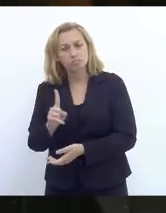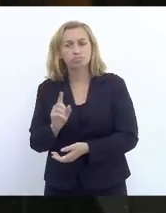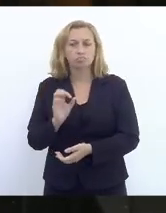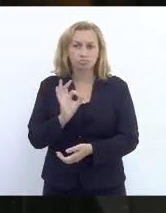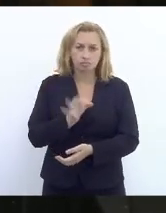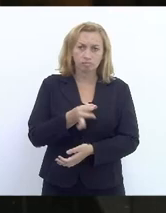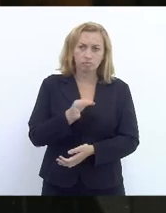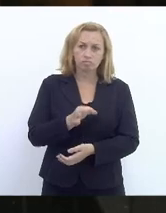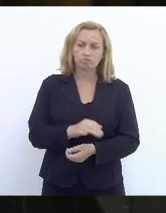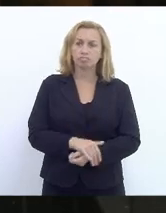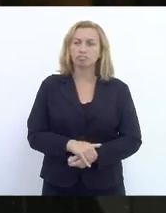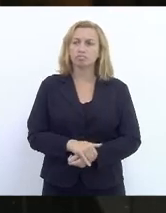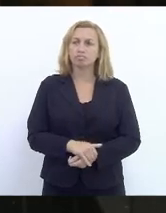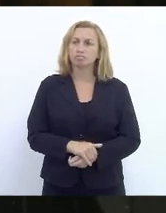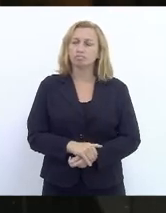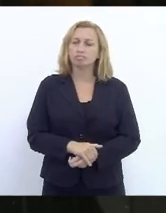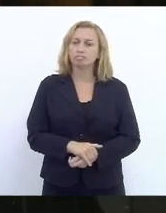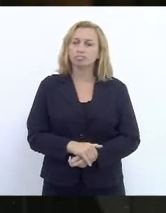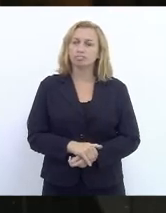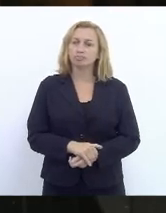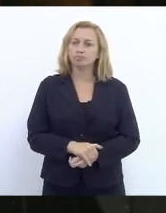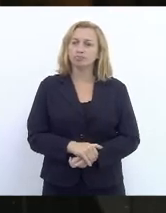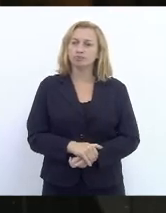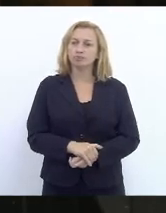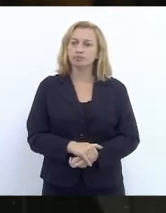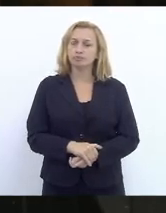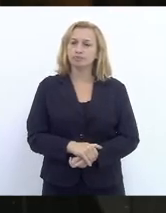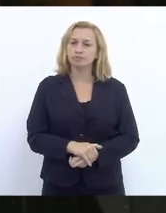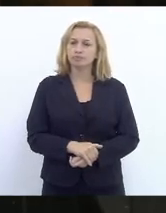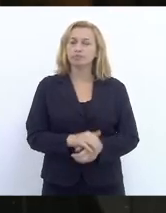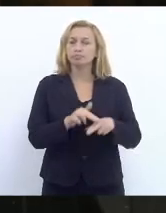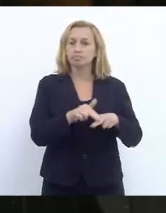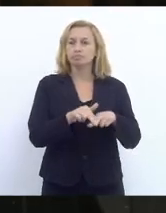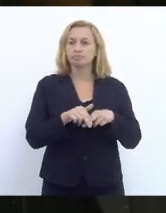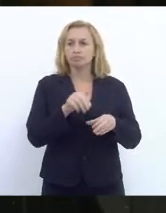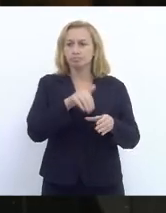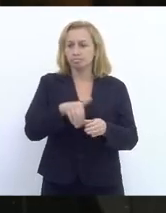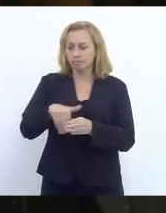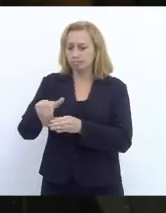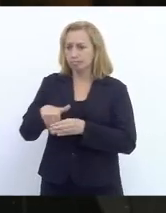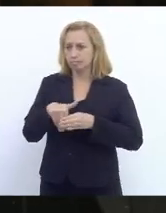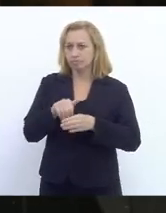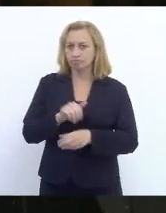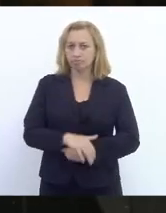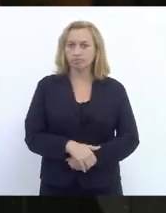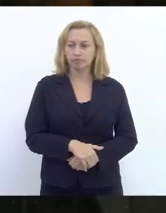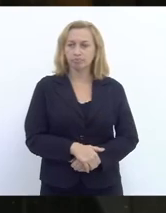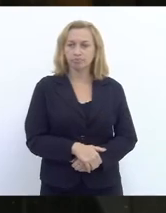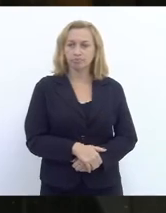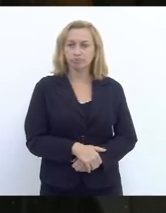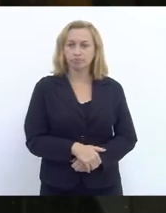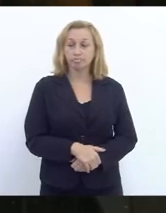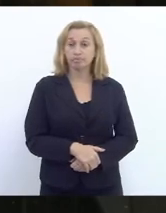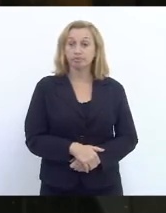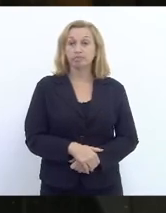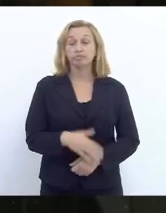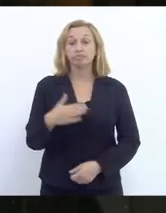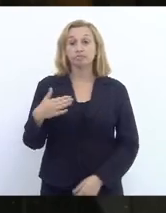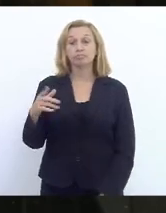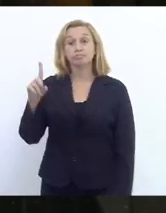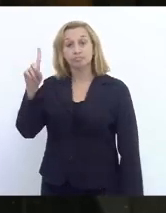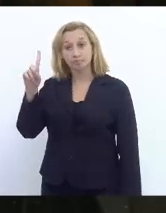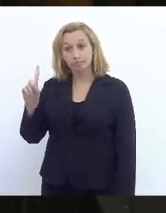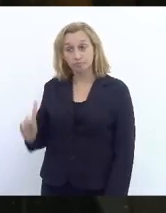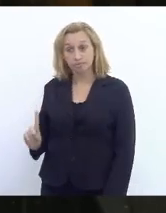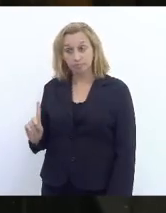muito emudeceram por conveniência eleitoral a dita direita